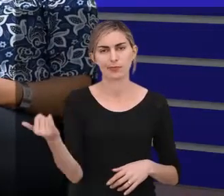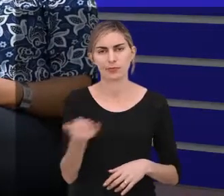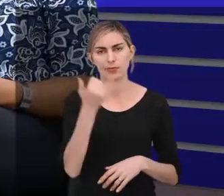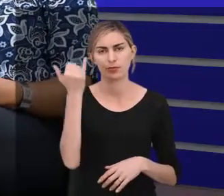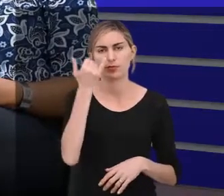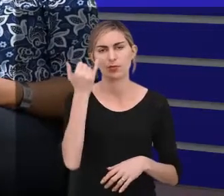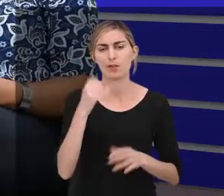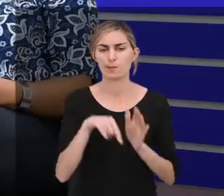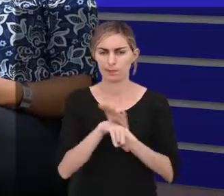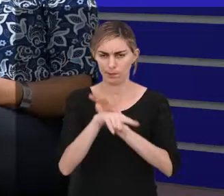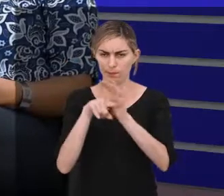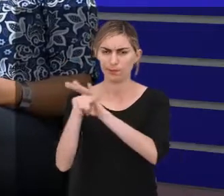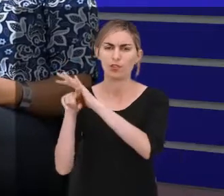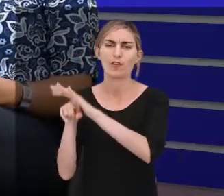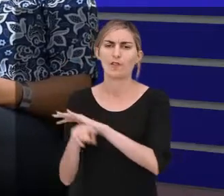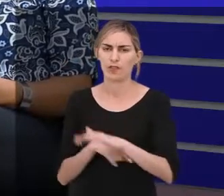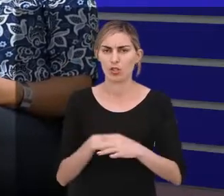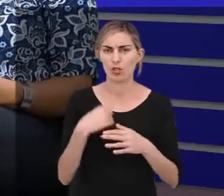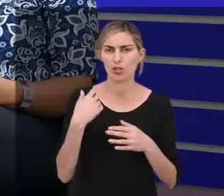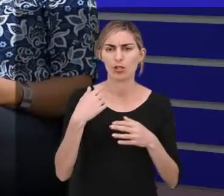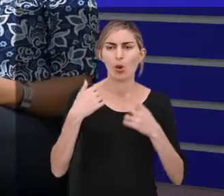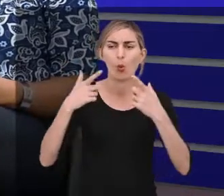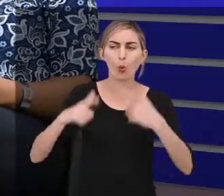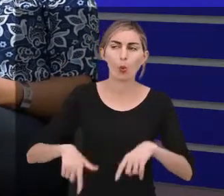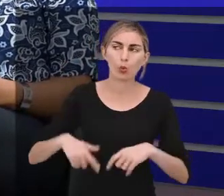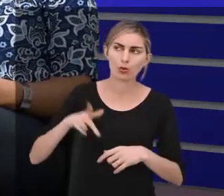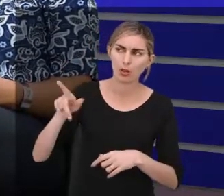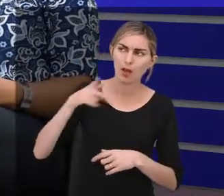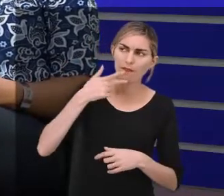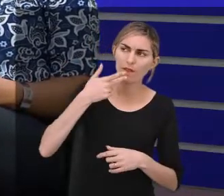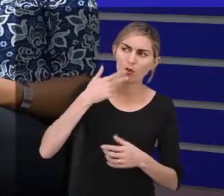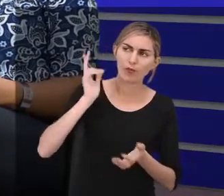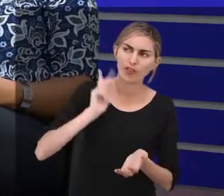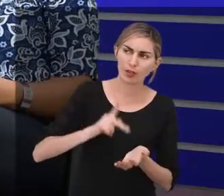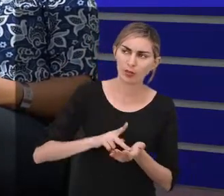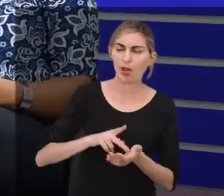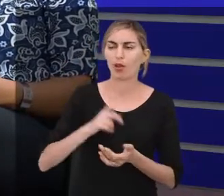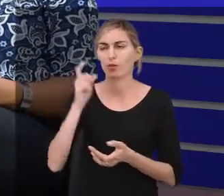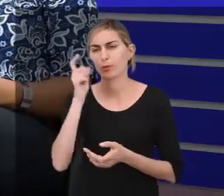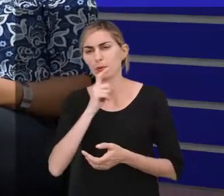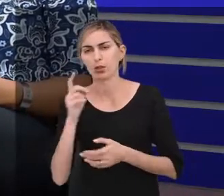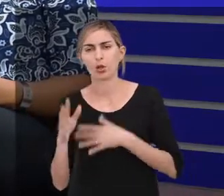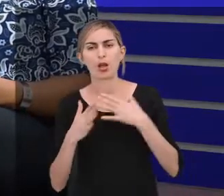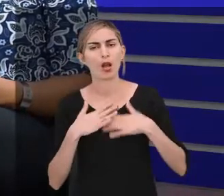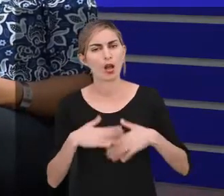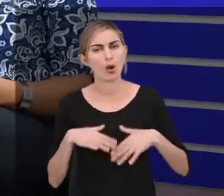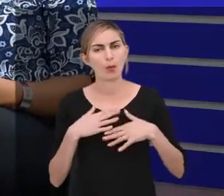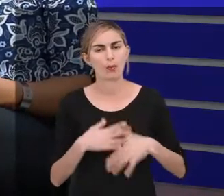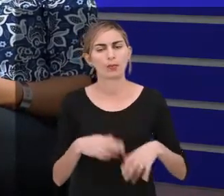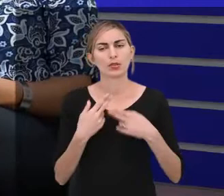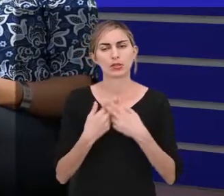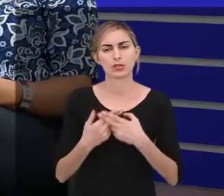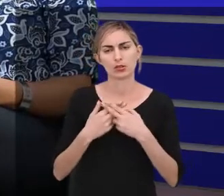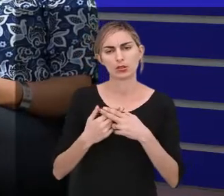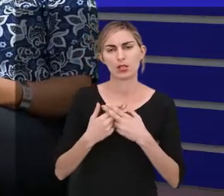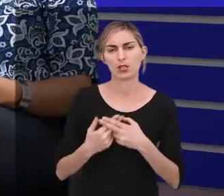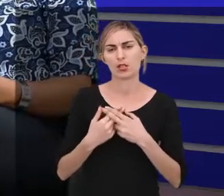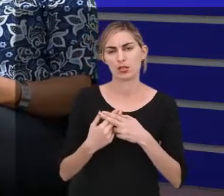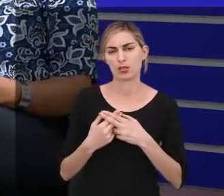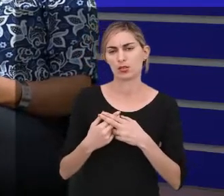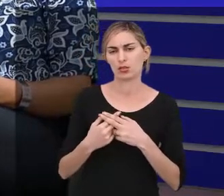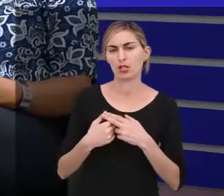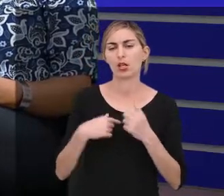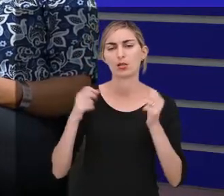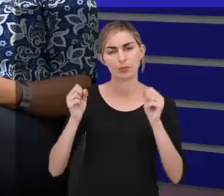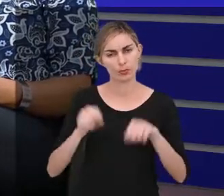gente verificar fontes, a gente pesquisar, a gente ter cautela, calma, paciência, para a